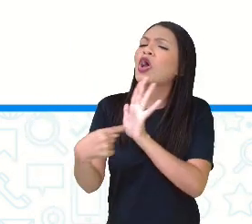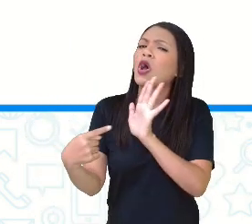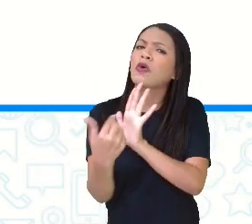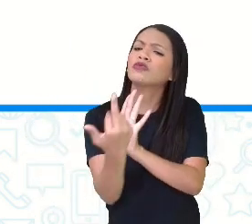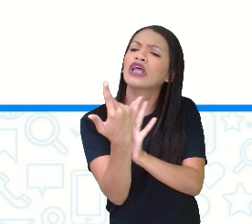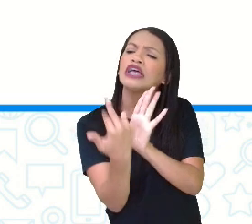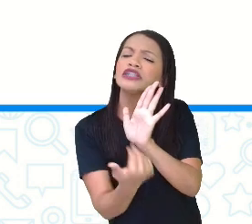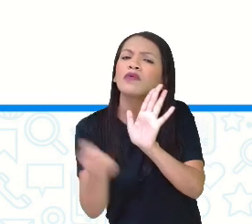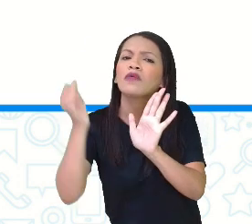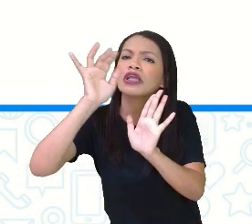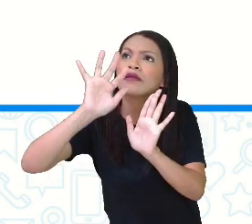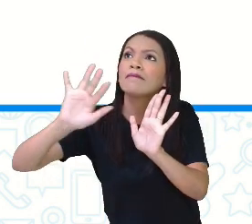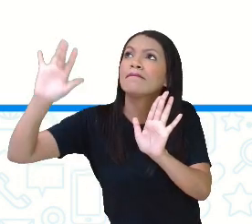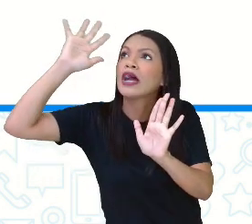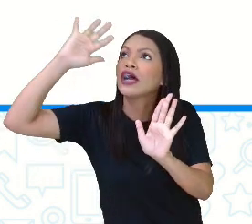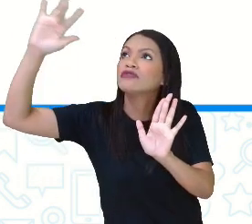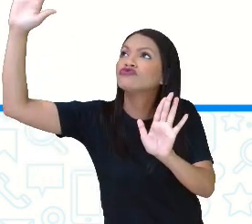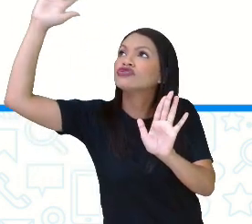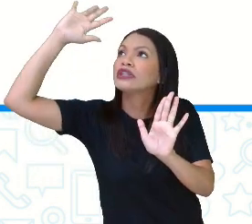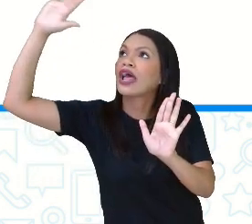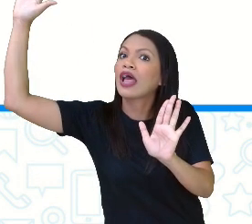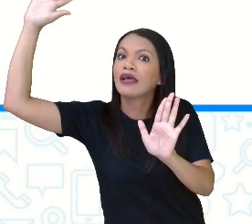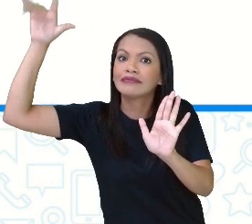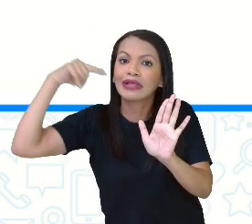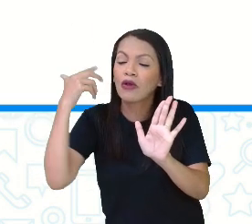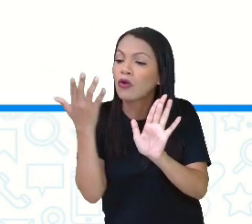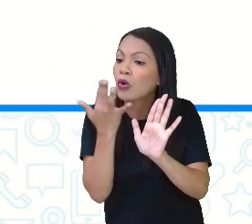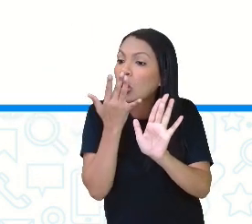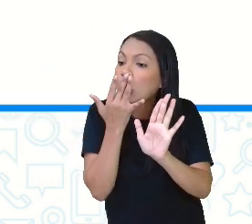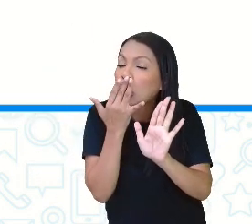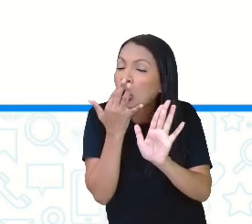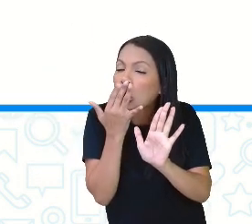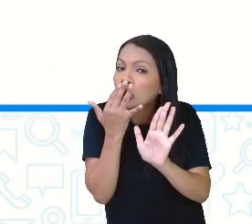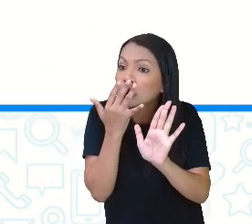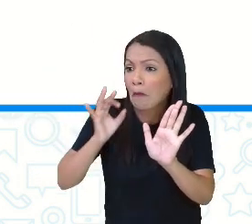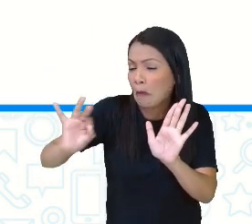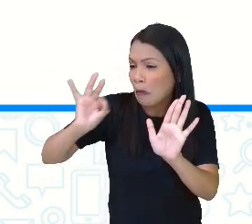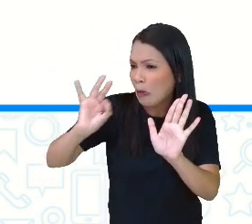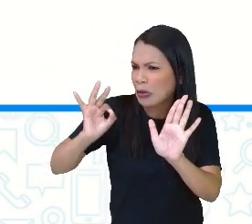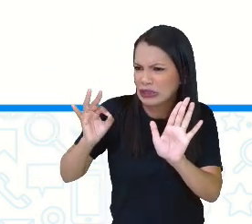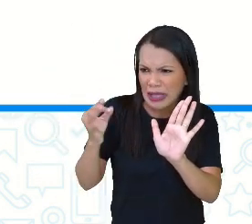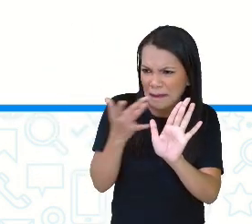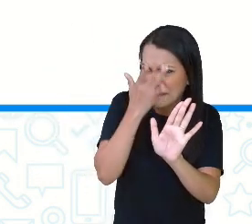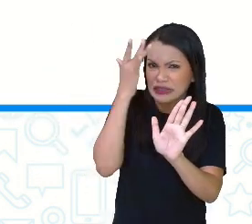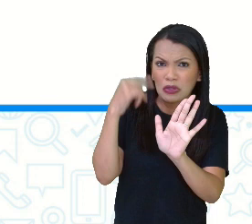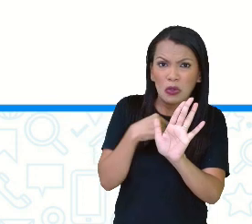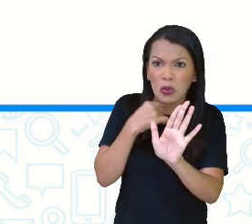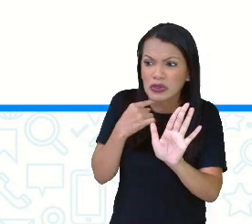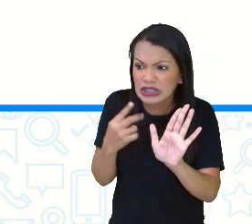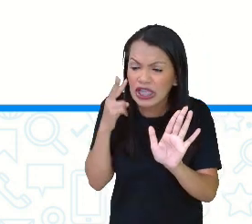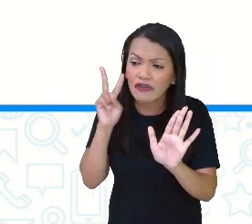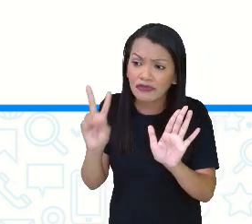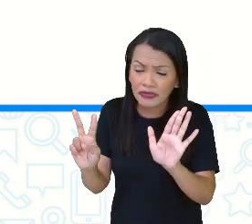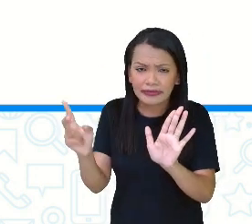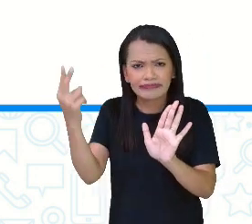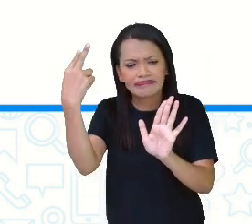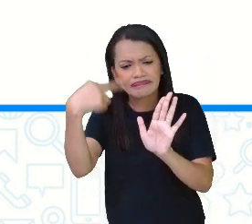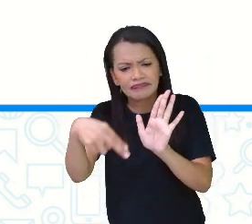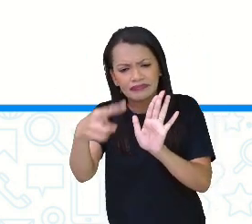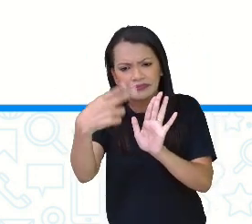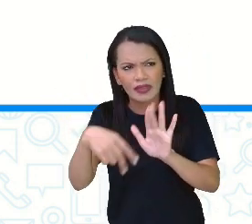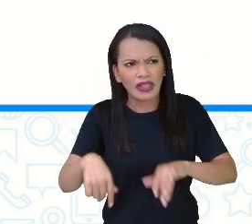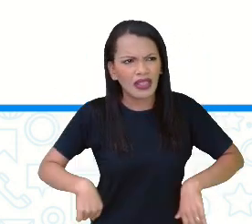imaginário e um colorido não menos fantástico que ninguém conseguia ver. Sei que não sou tolo, pensava